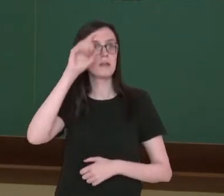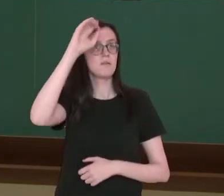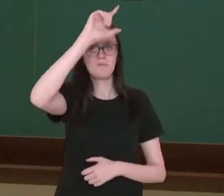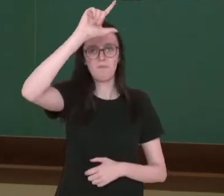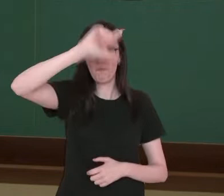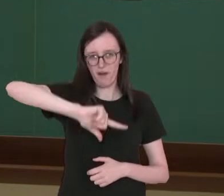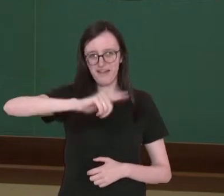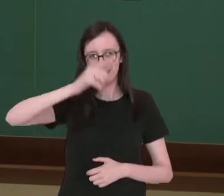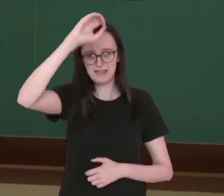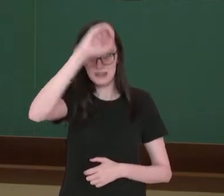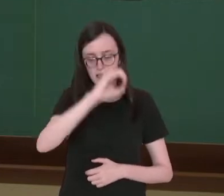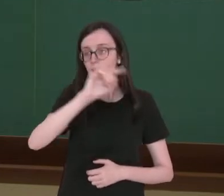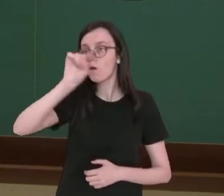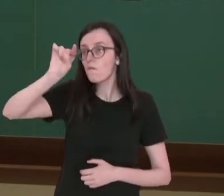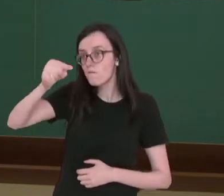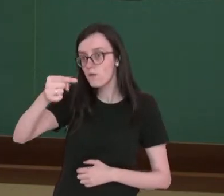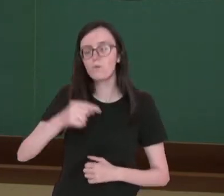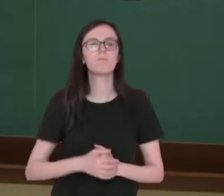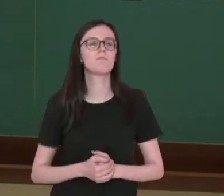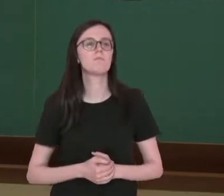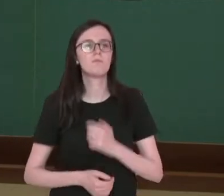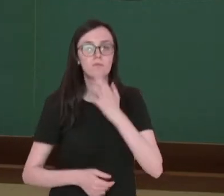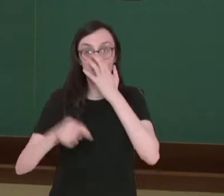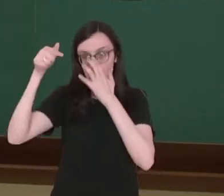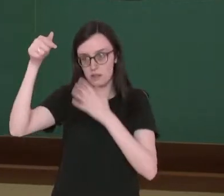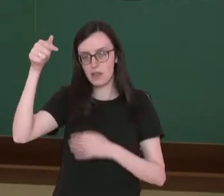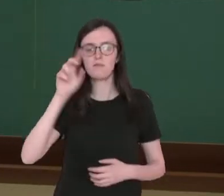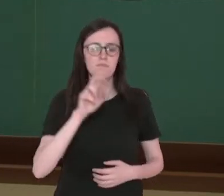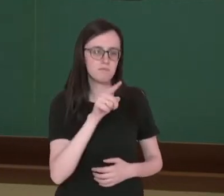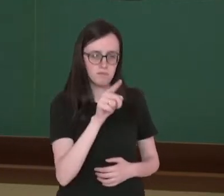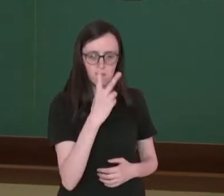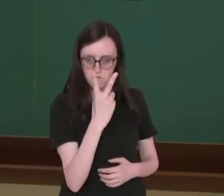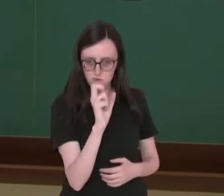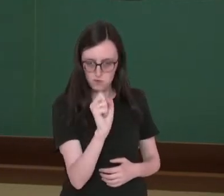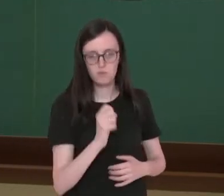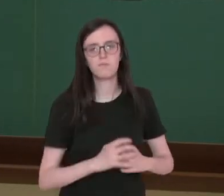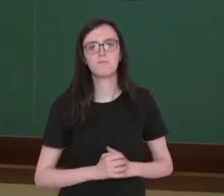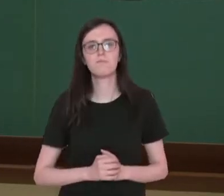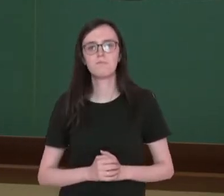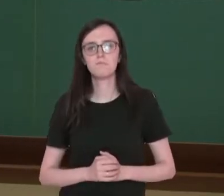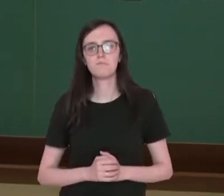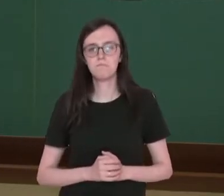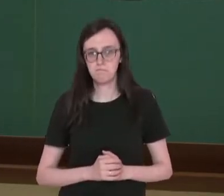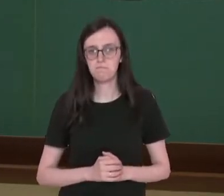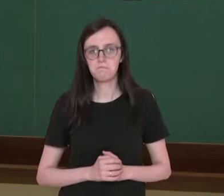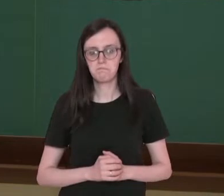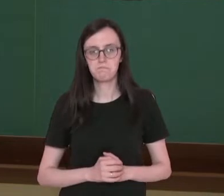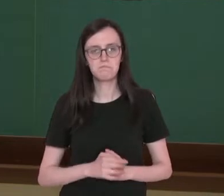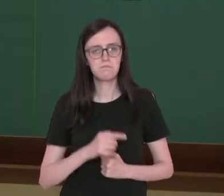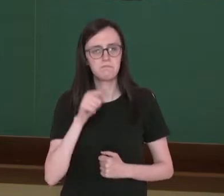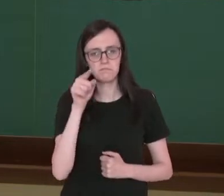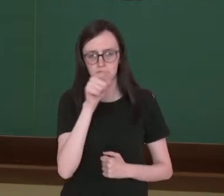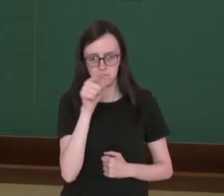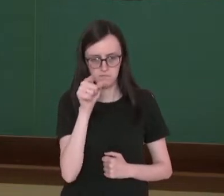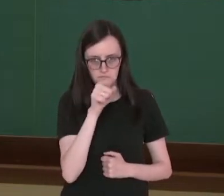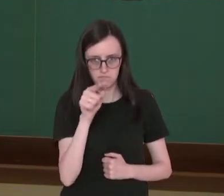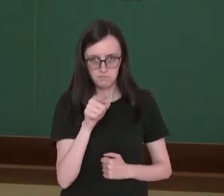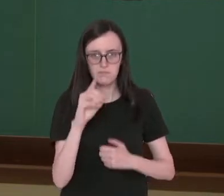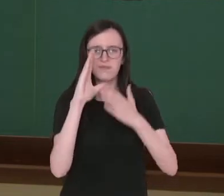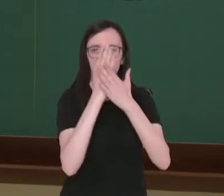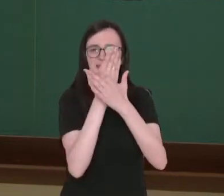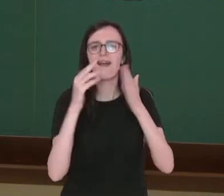nada em cima, vírgula. Depois, 7 vezes 4, 28, o dispositivo eu subtraio os 2 dá 2, coloco um